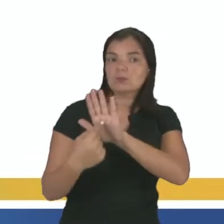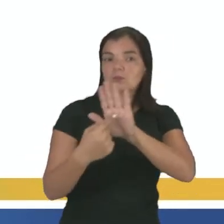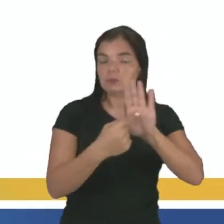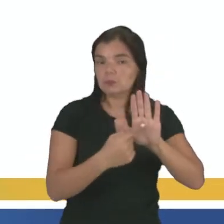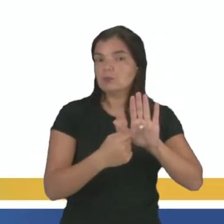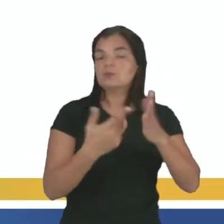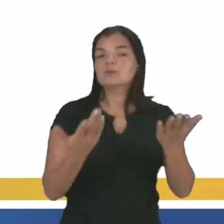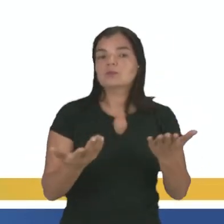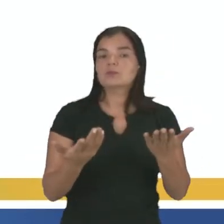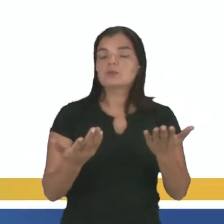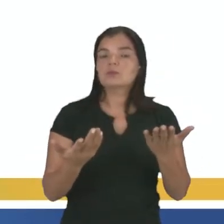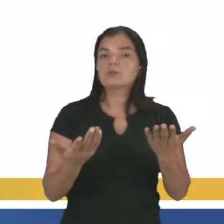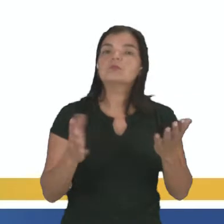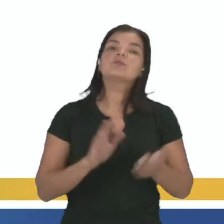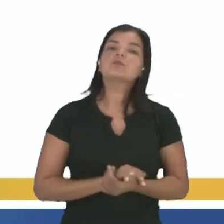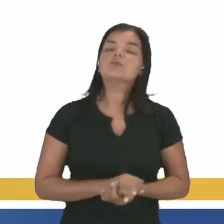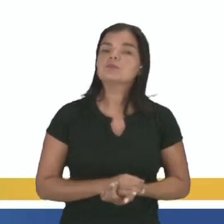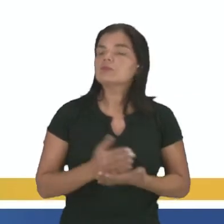em algum